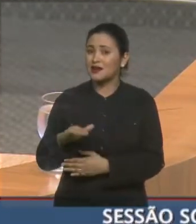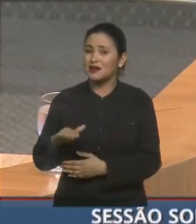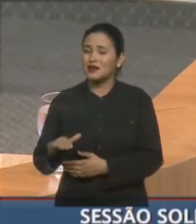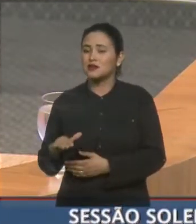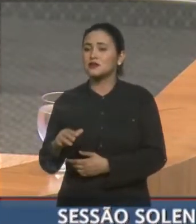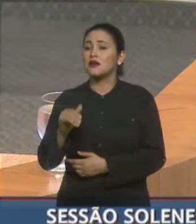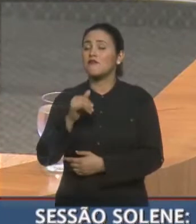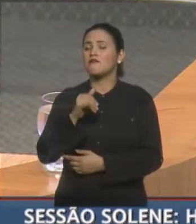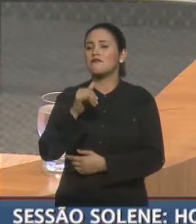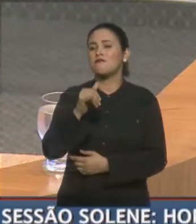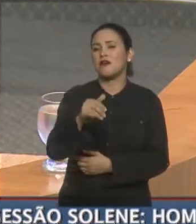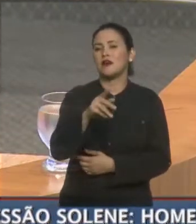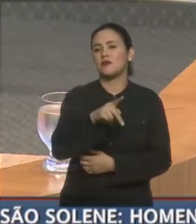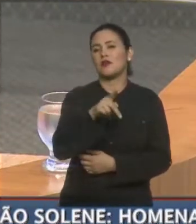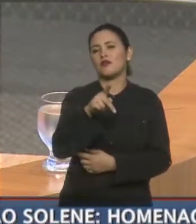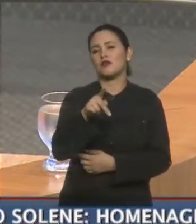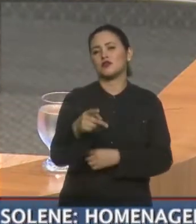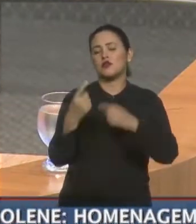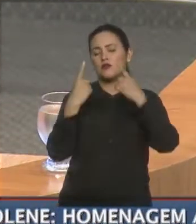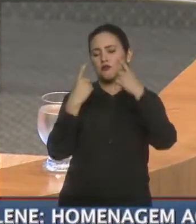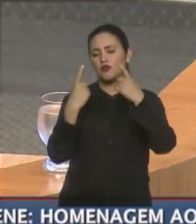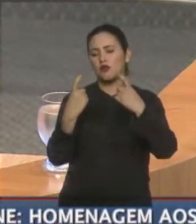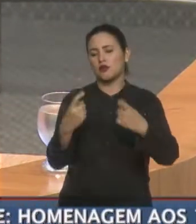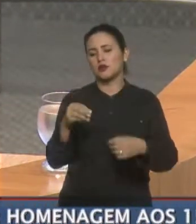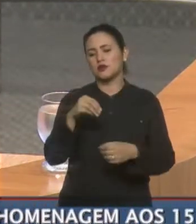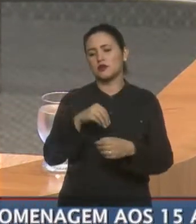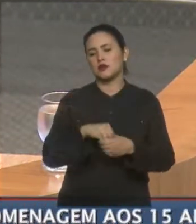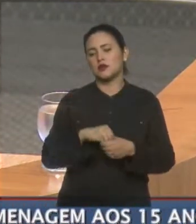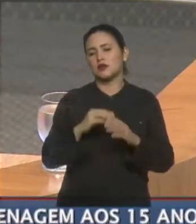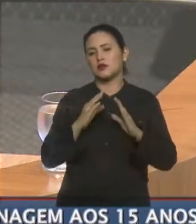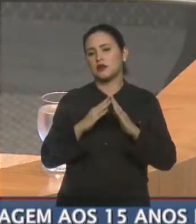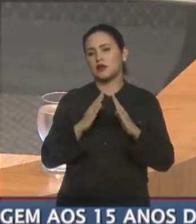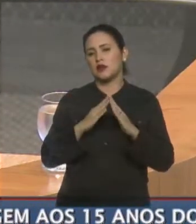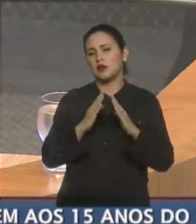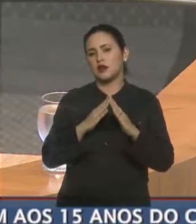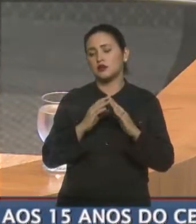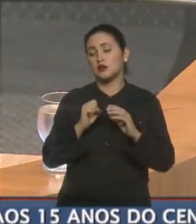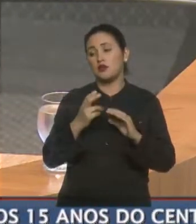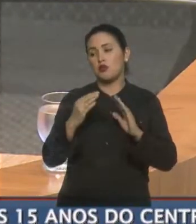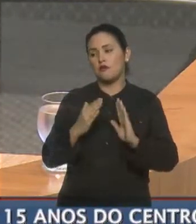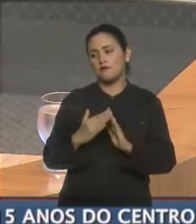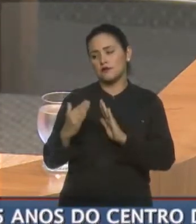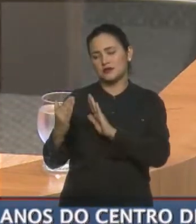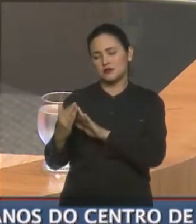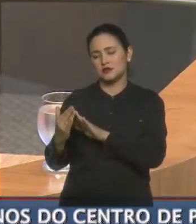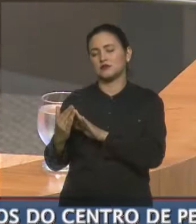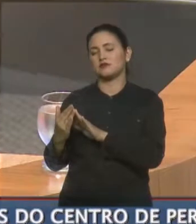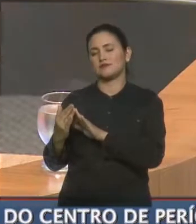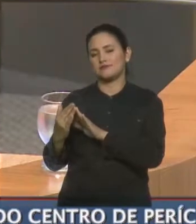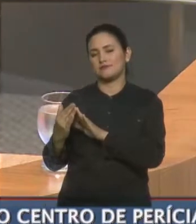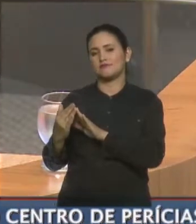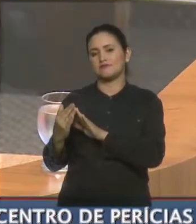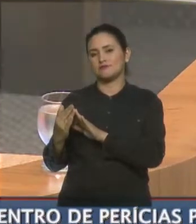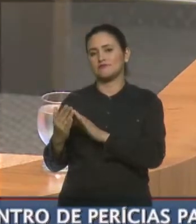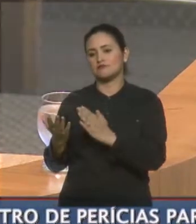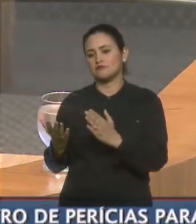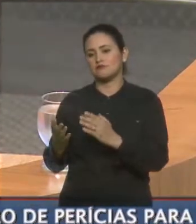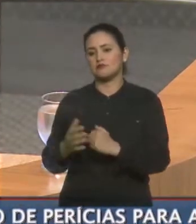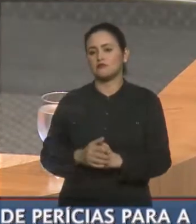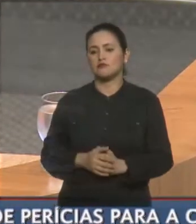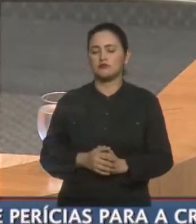professores a violência que sofrem no âmbito familiar ou no âmbito da vizinhança. E isso implica de que a